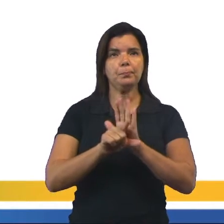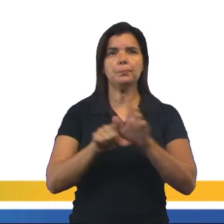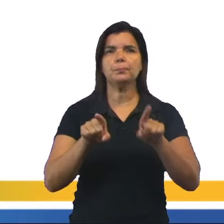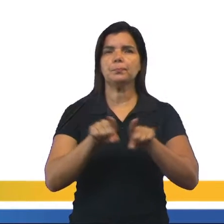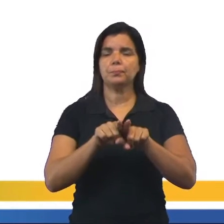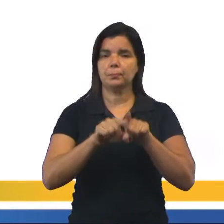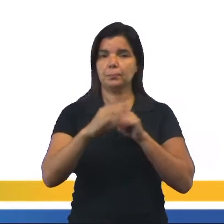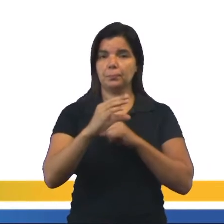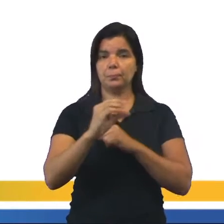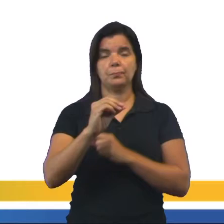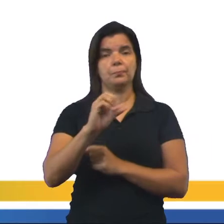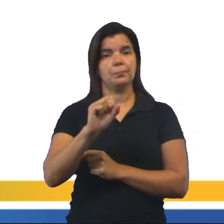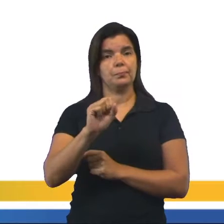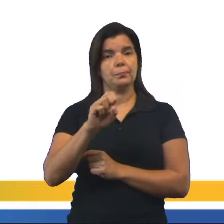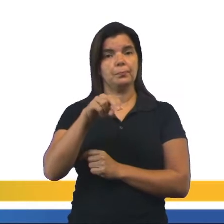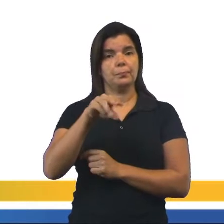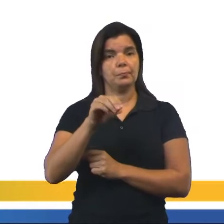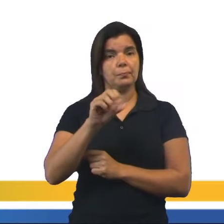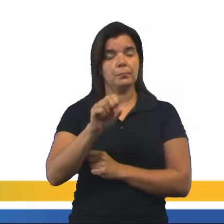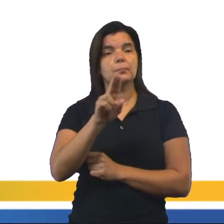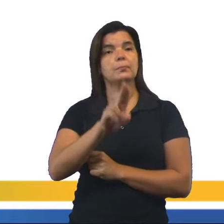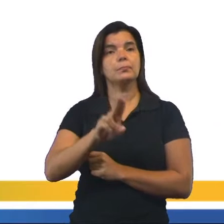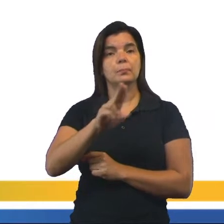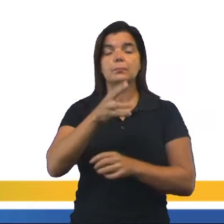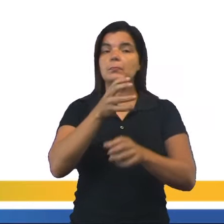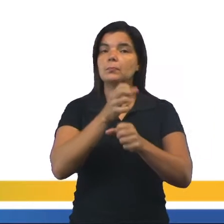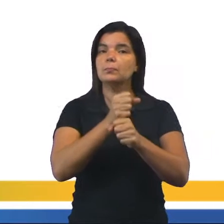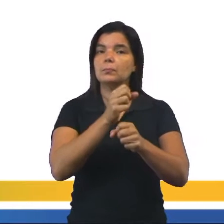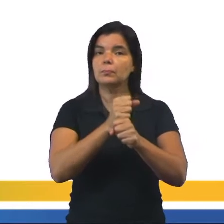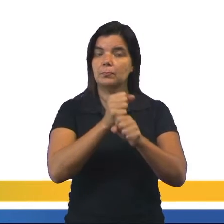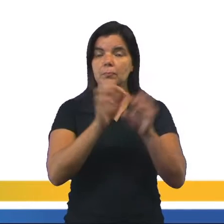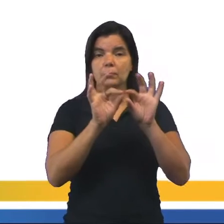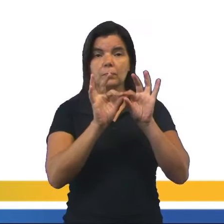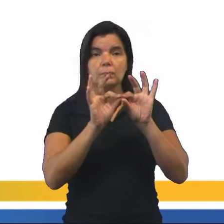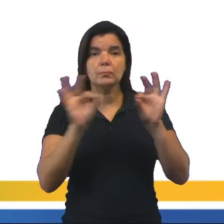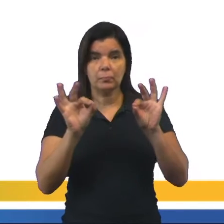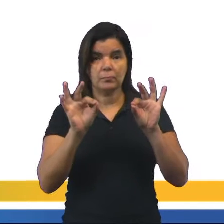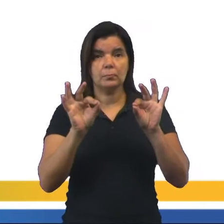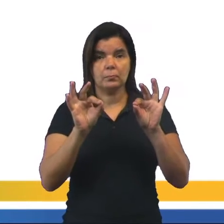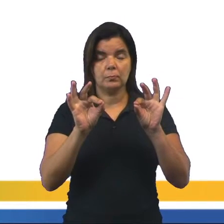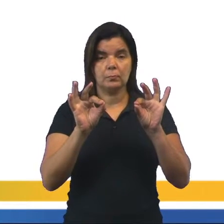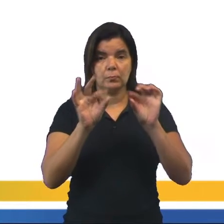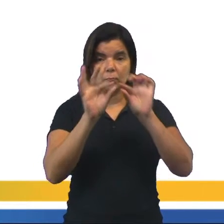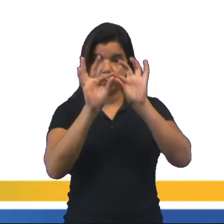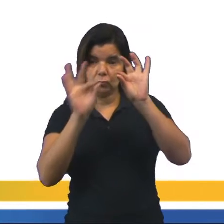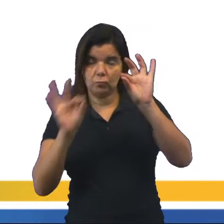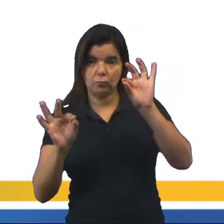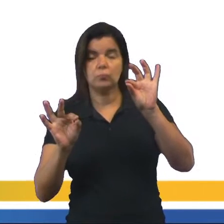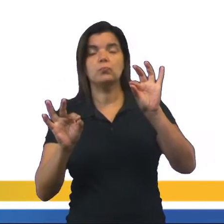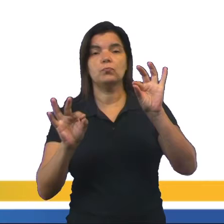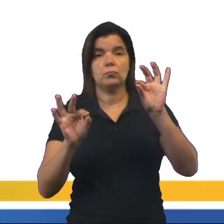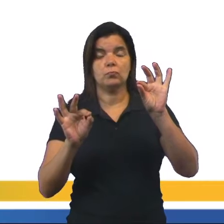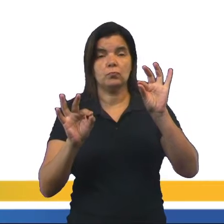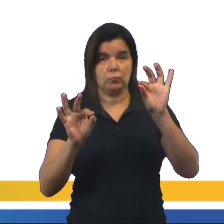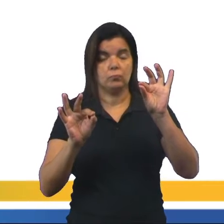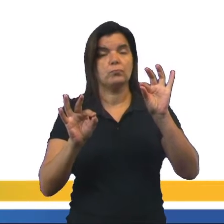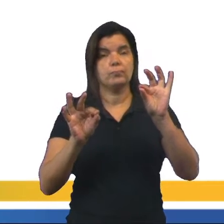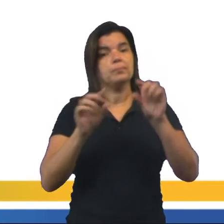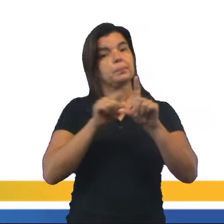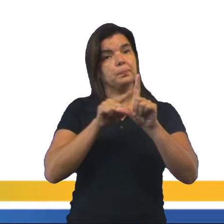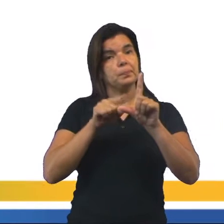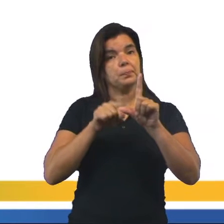a lei dos cossenos, é utilizada para calcular a medida de um lado ou de um